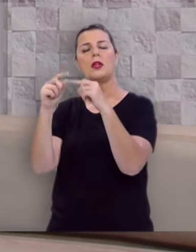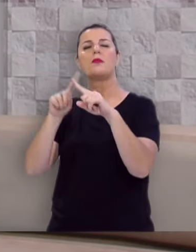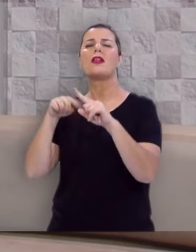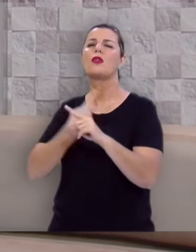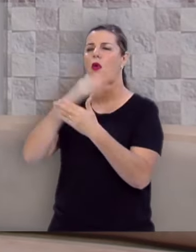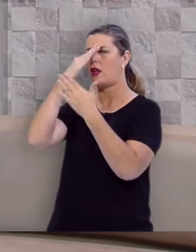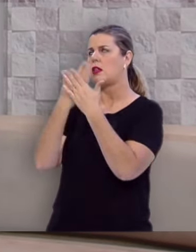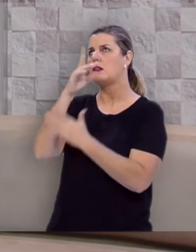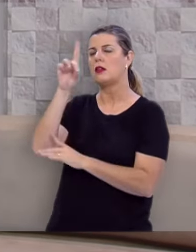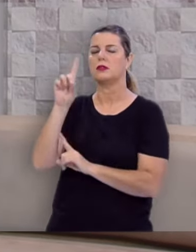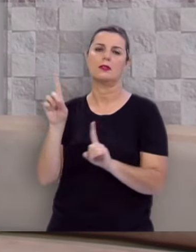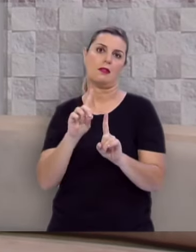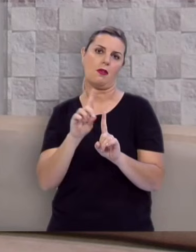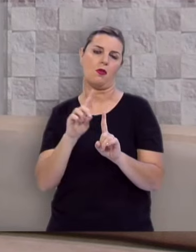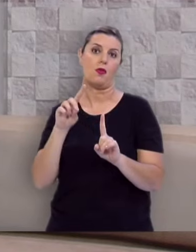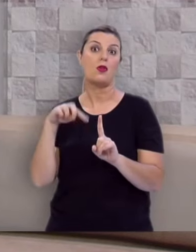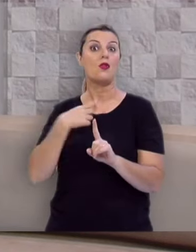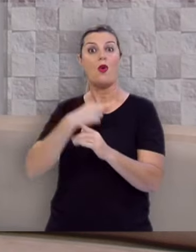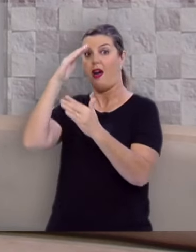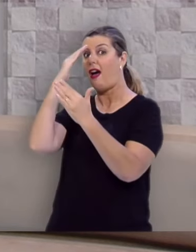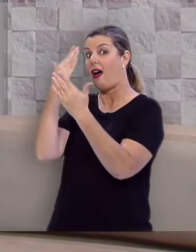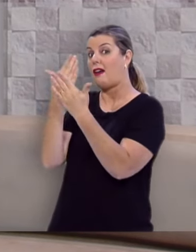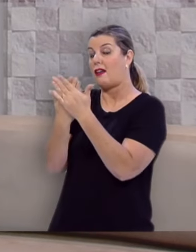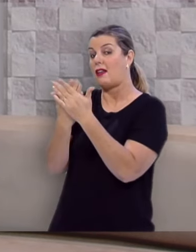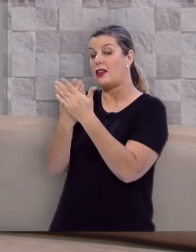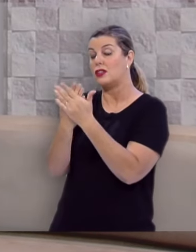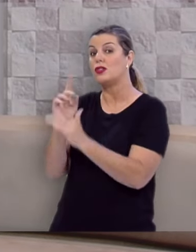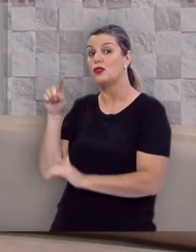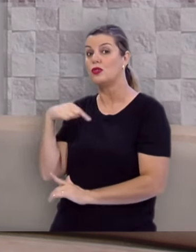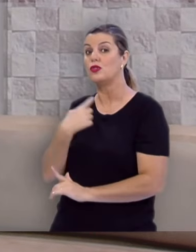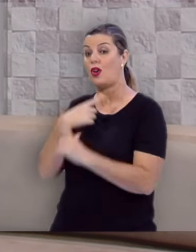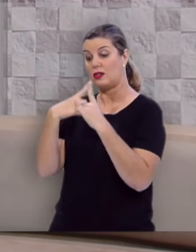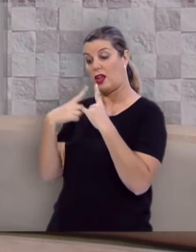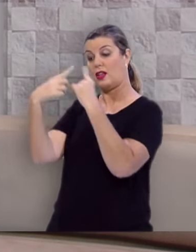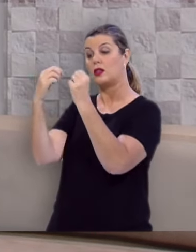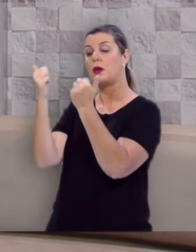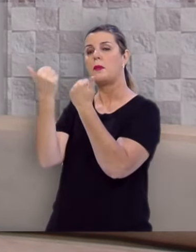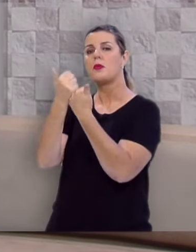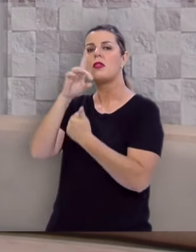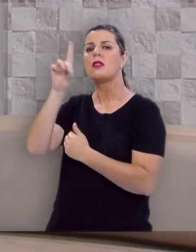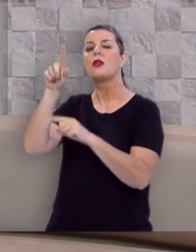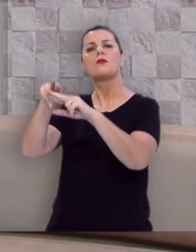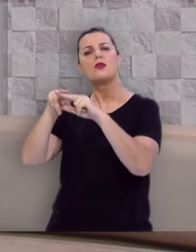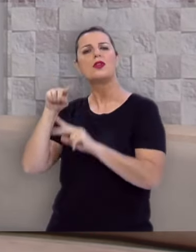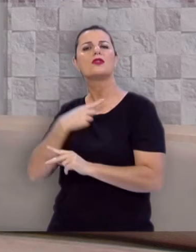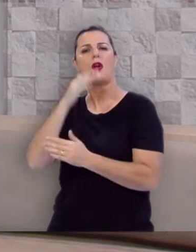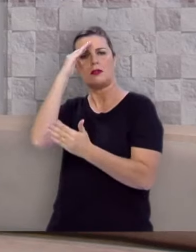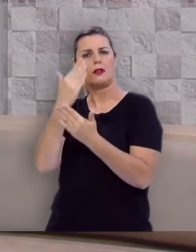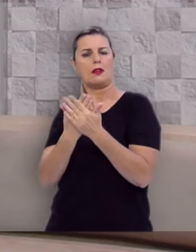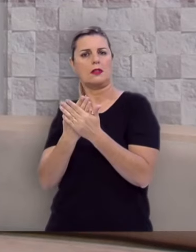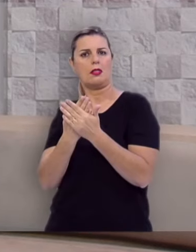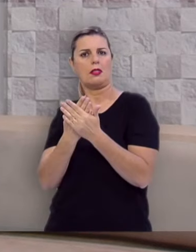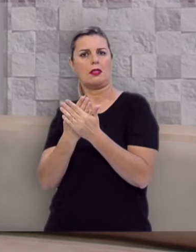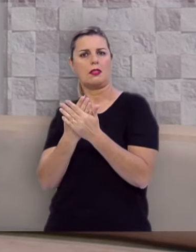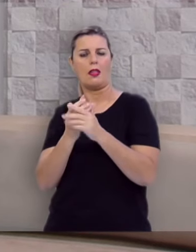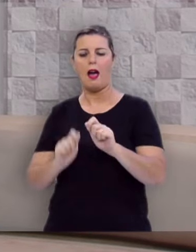porque cremos. Nós cremos, nós fomos escolhidos por Deus, por isso cremos. Está